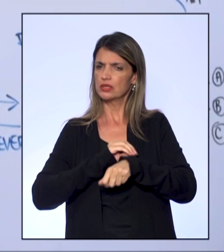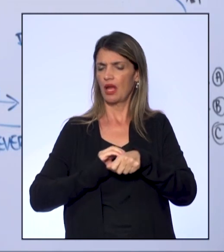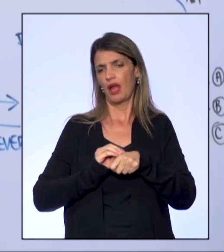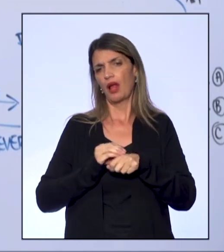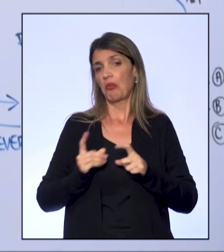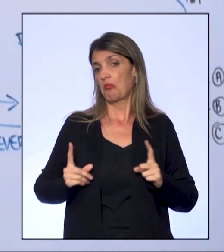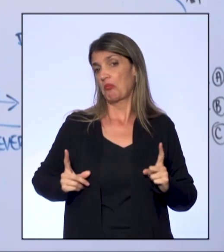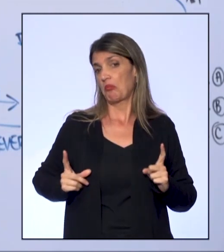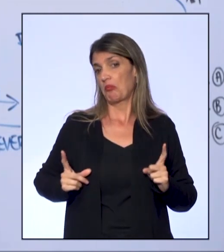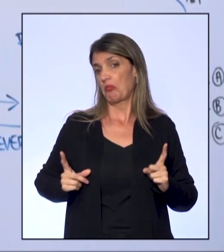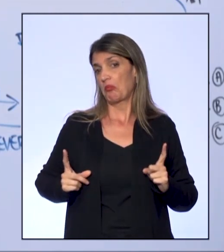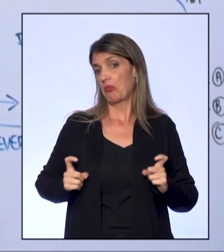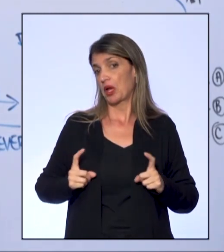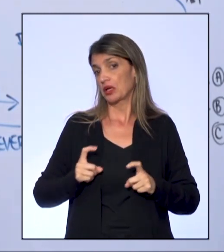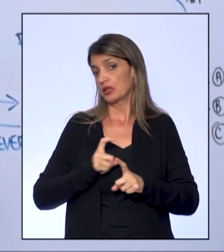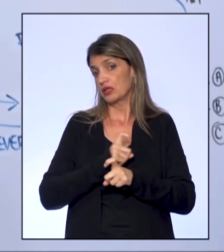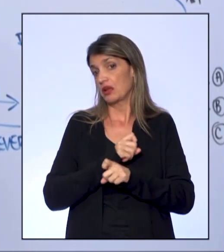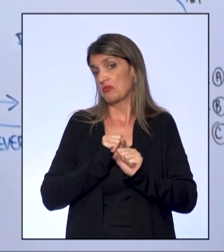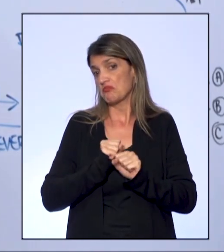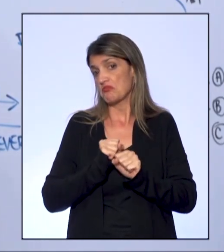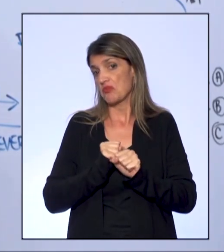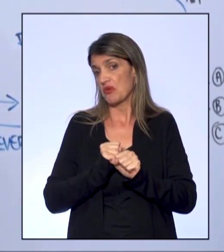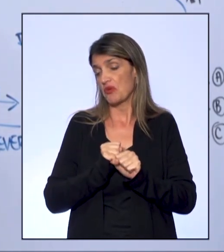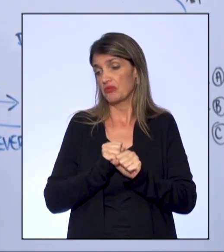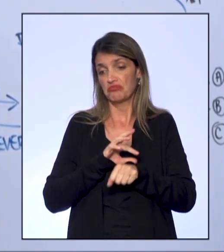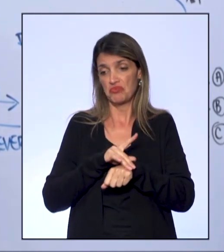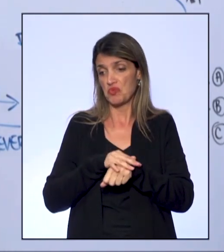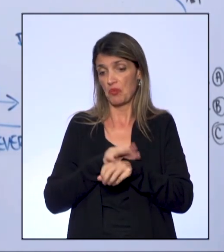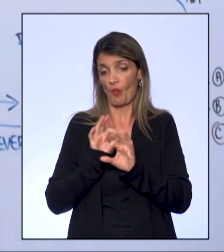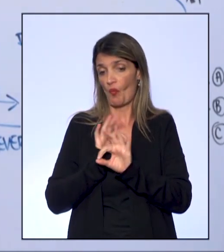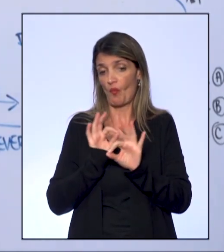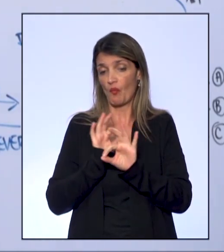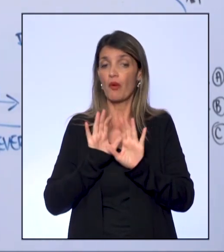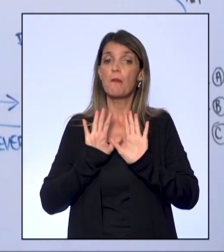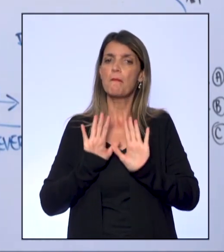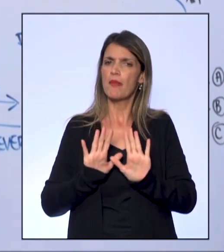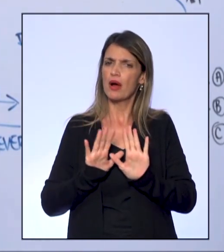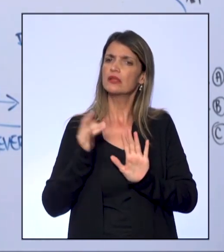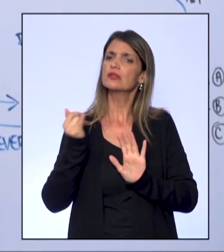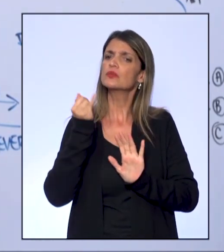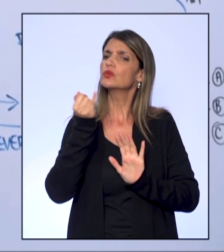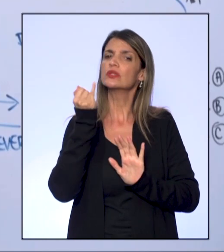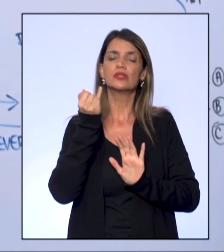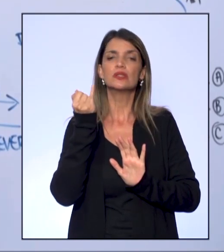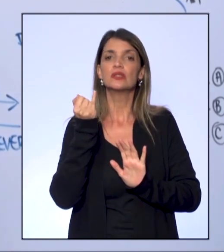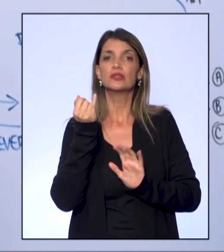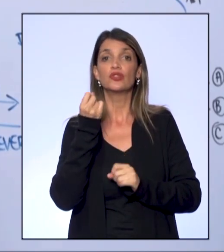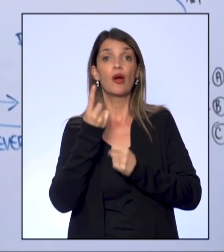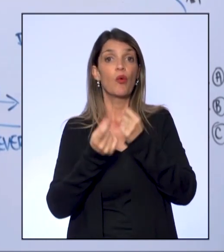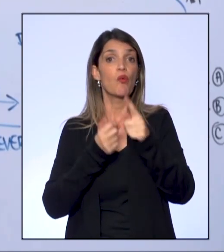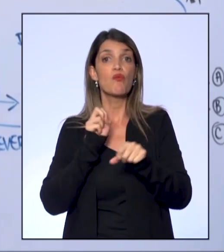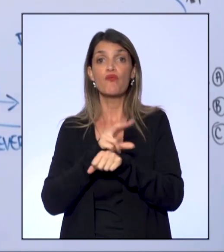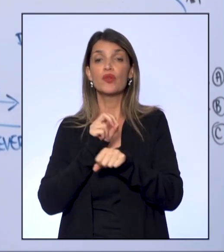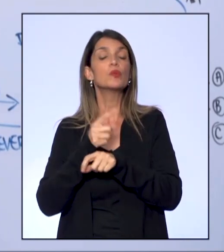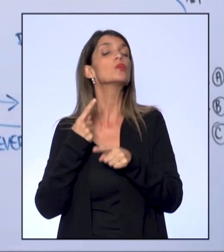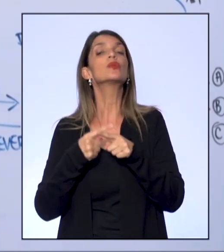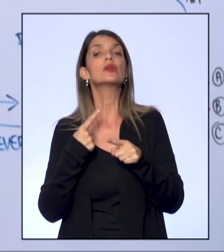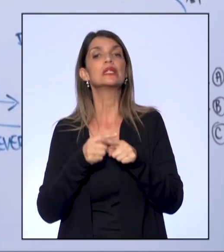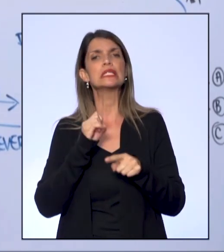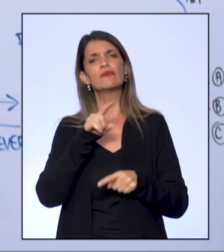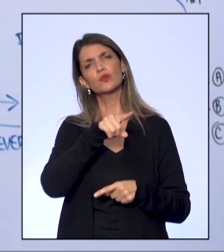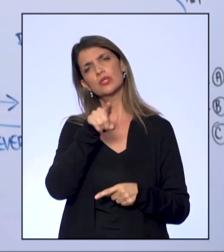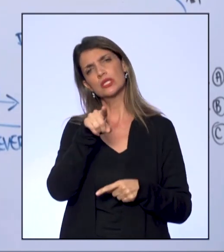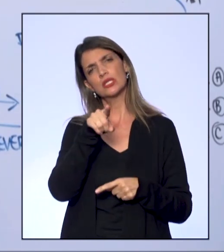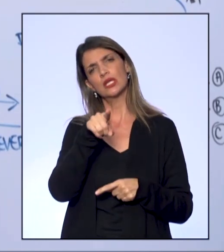bactéria, já que ele ataca a bactéria, e fica sem causar doença. Isso, na verdade, é muito importante para alguns vírus, porque pensa comigo, se você está